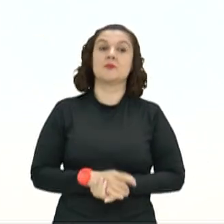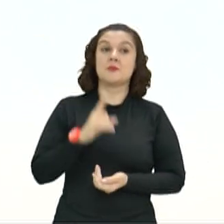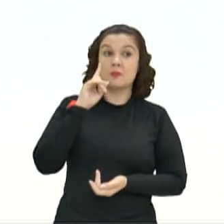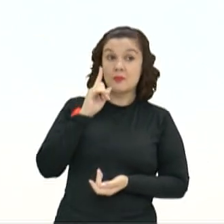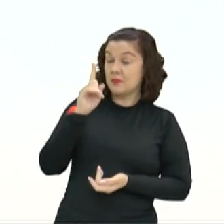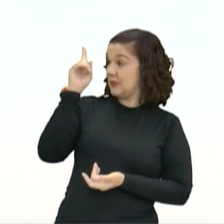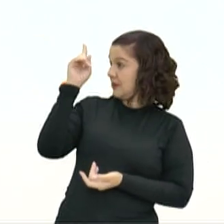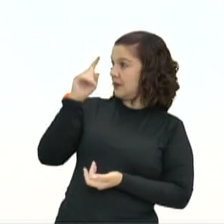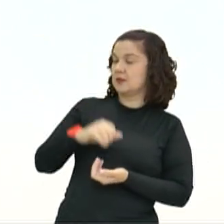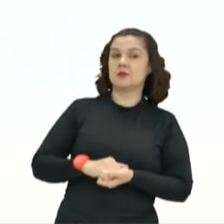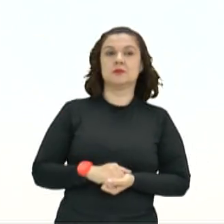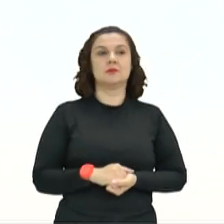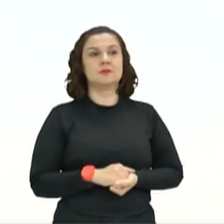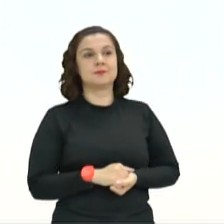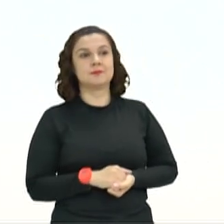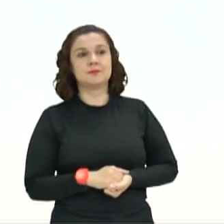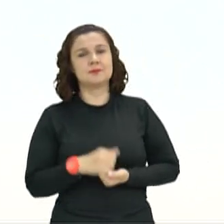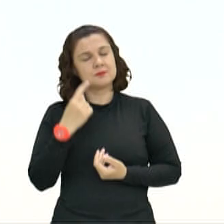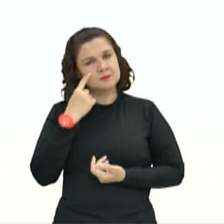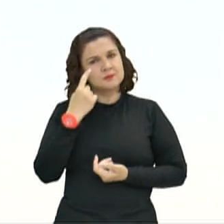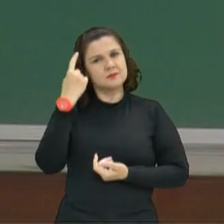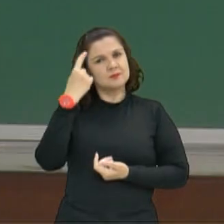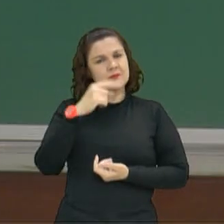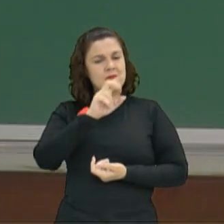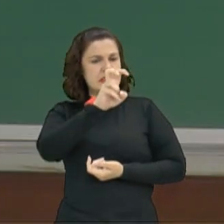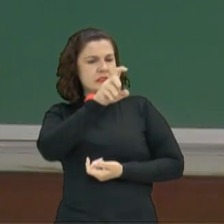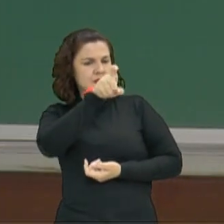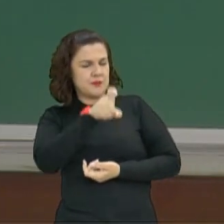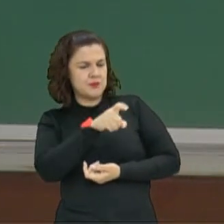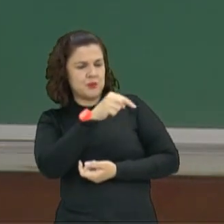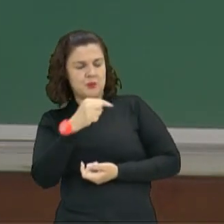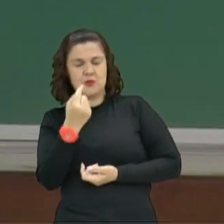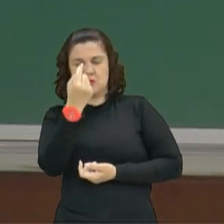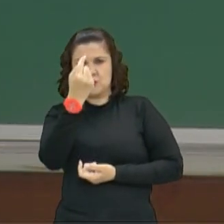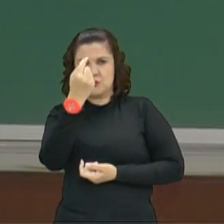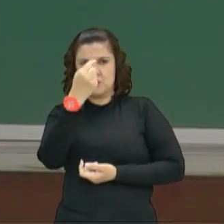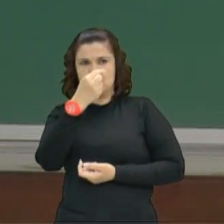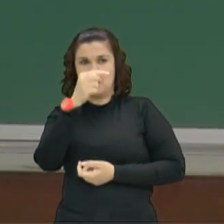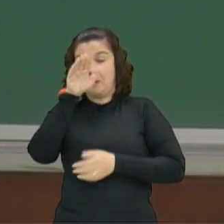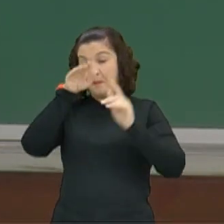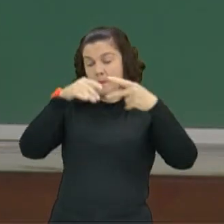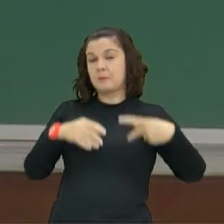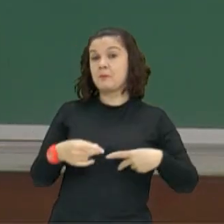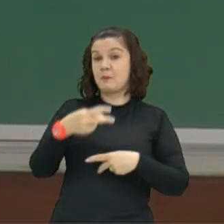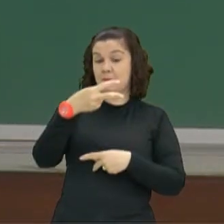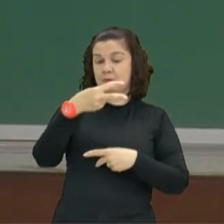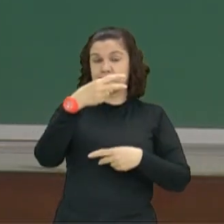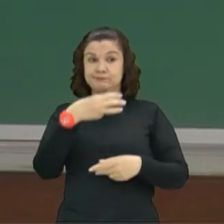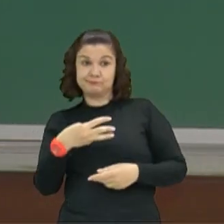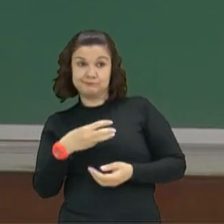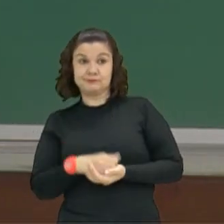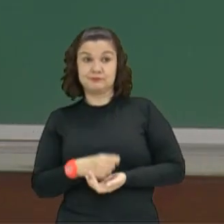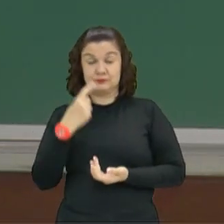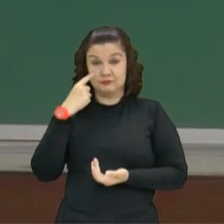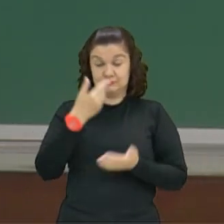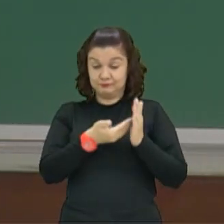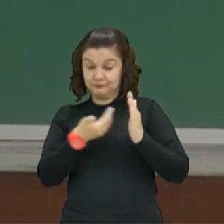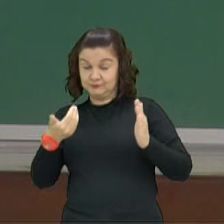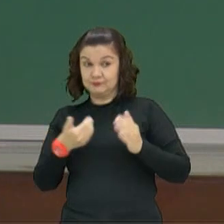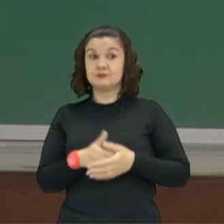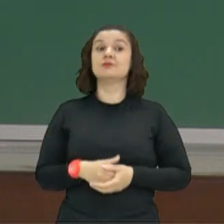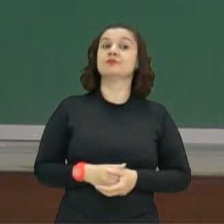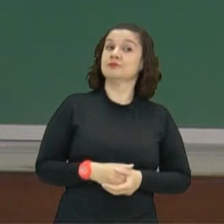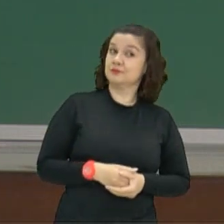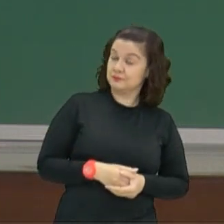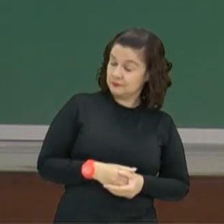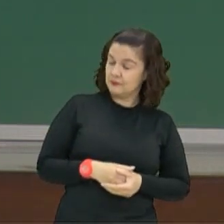aqui, ó, resolução de uma inequação do primeiro grau. 5x menos 1 menor que 3. Então, o que eu tenho? Eu isolo isso daqui,